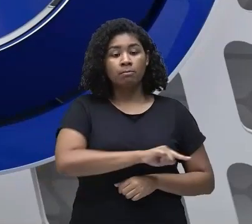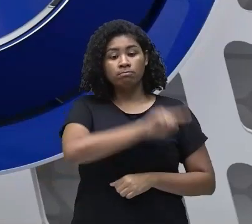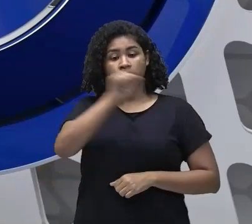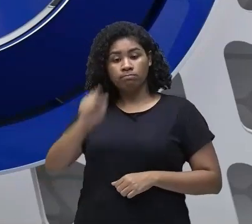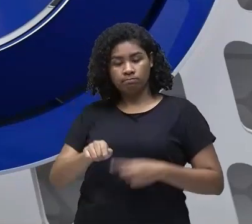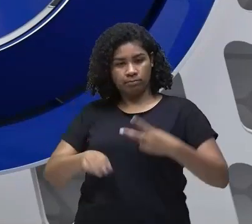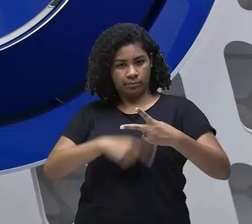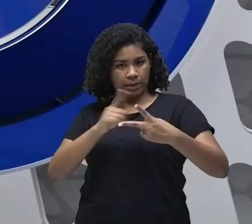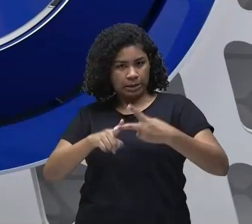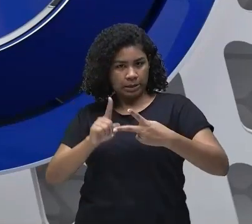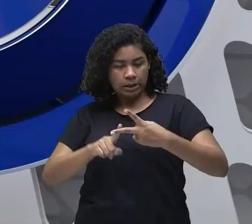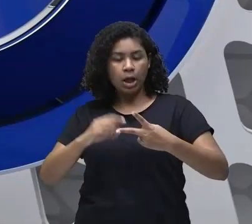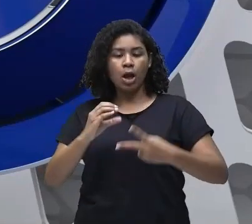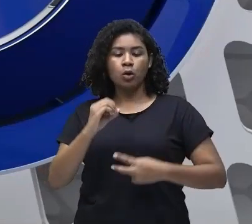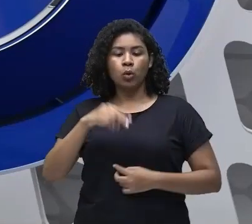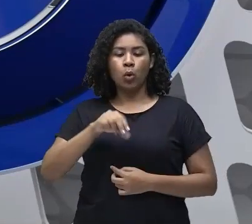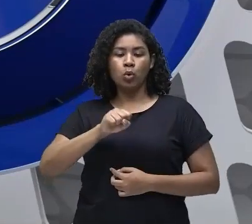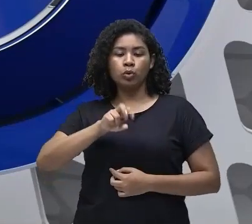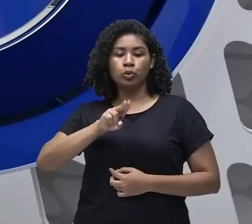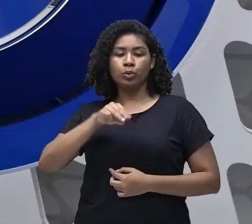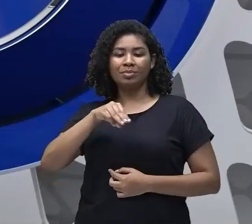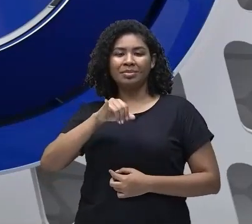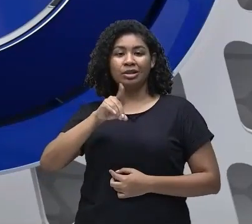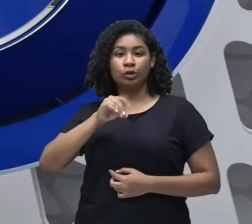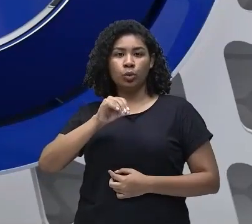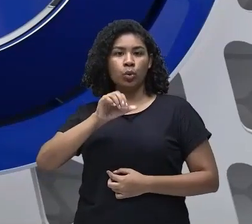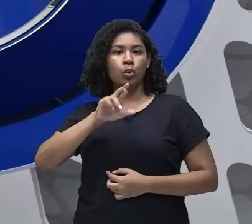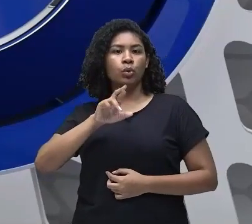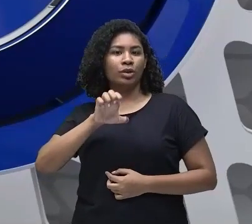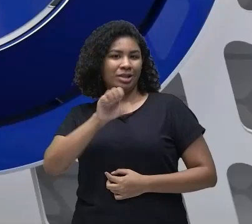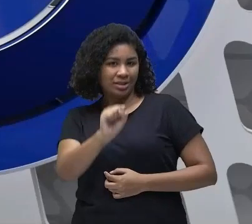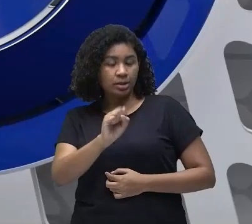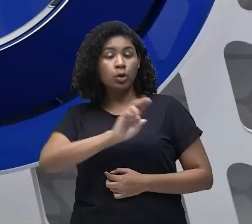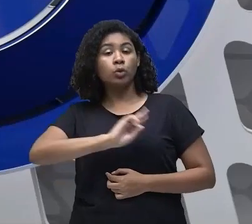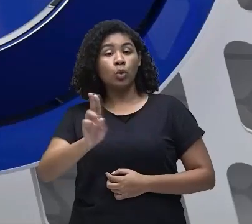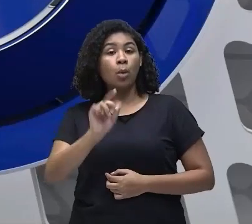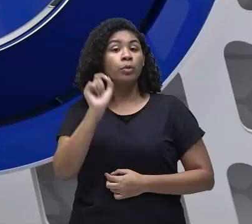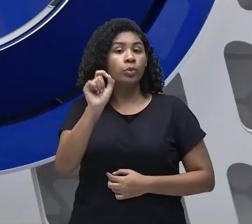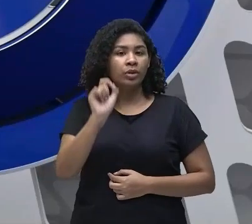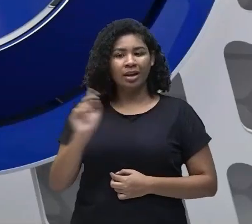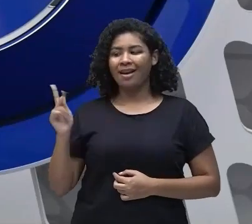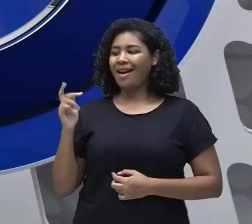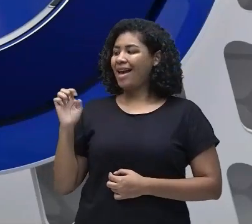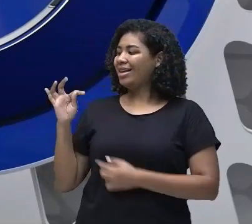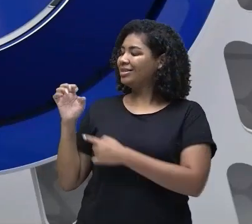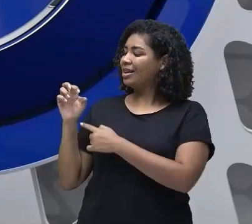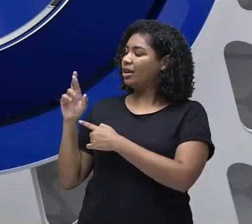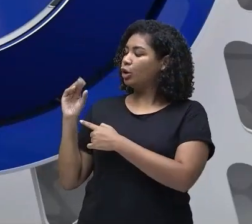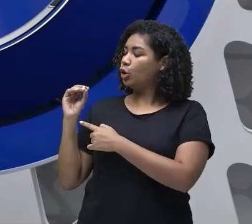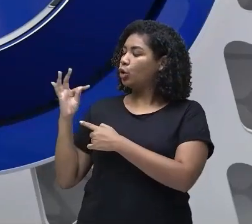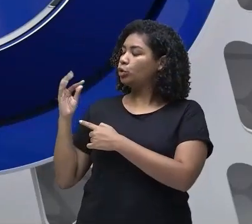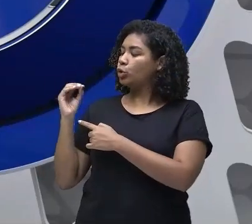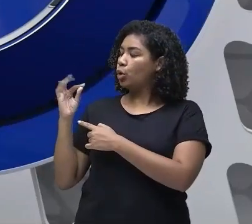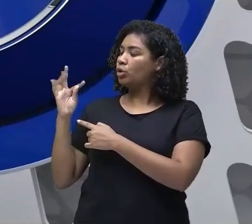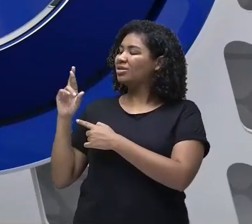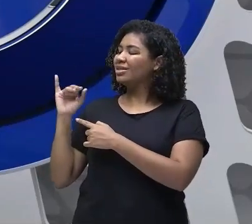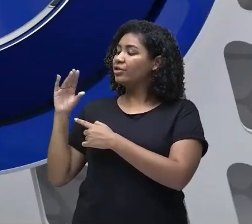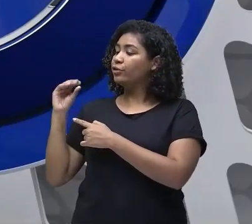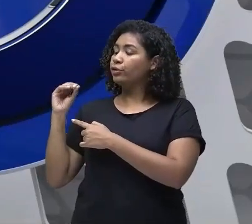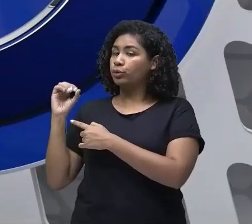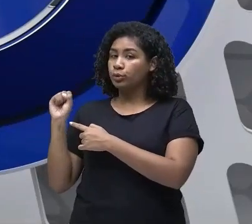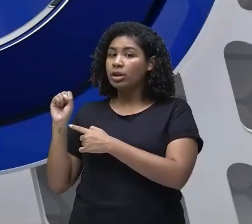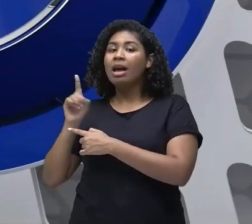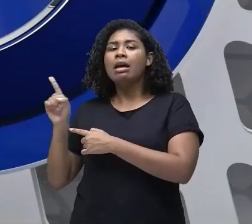consumidores, eles são heterotróficos, não sintetizam sua própria alimentação, precisam consumir